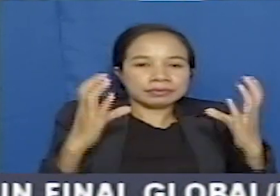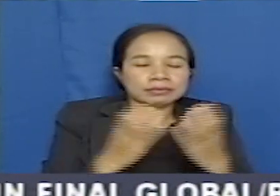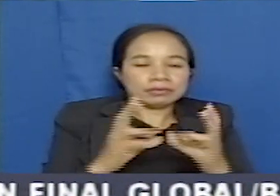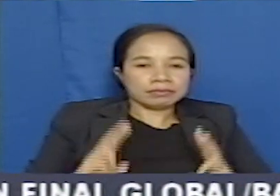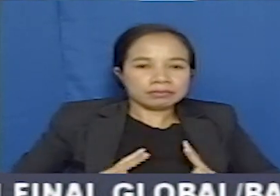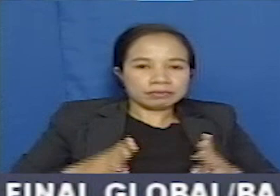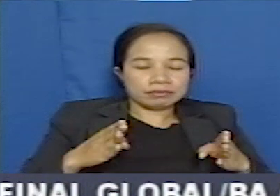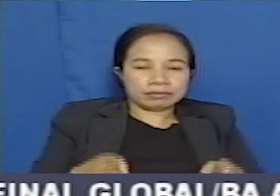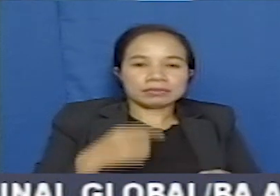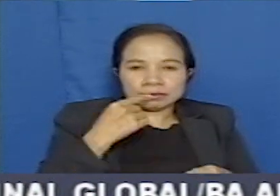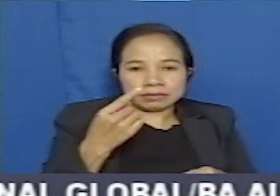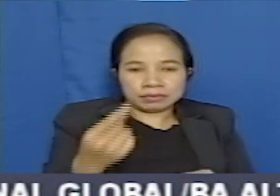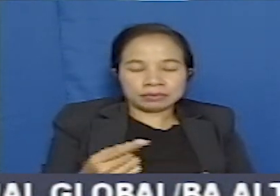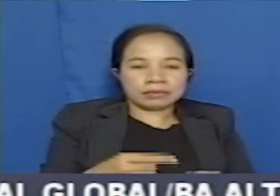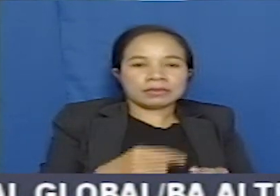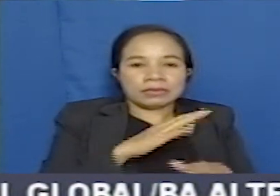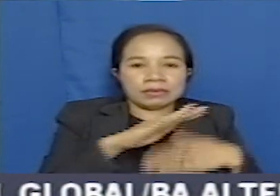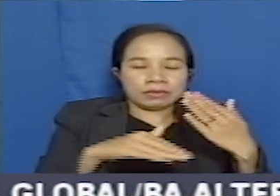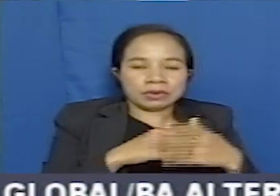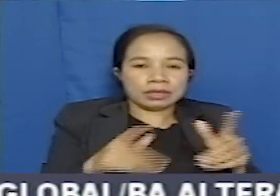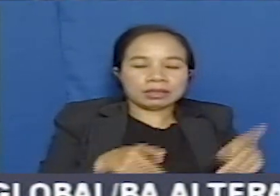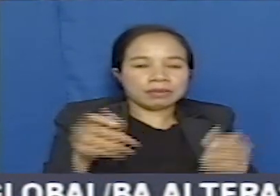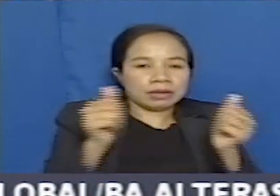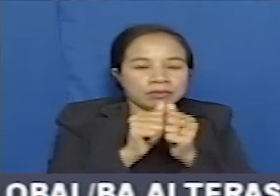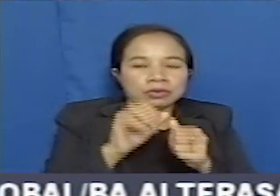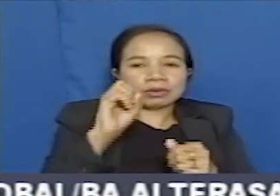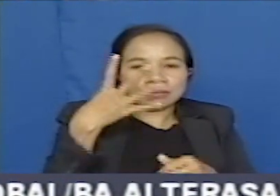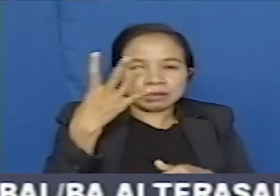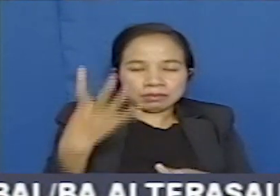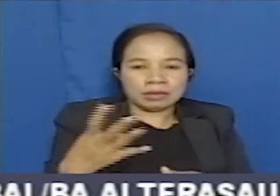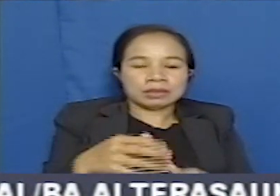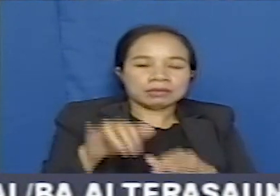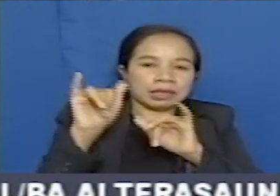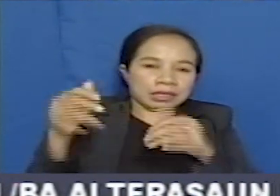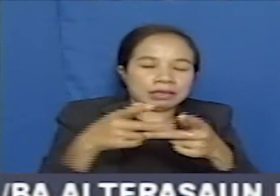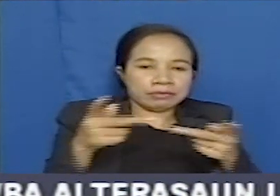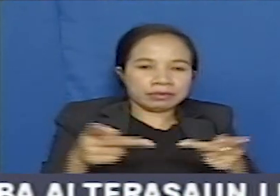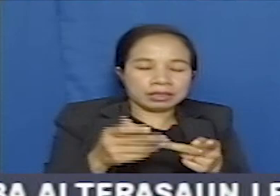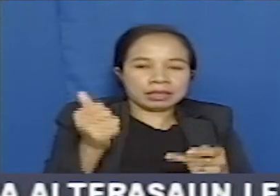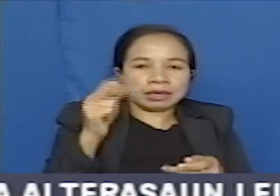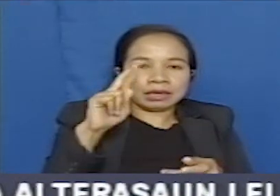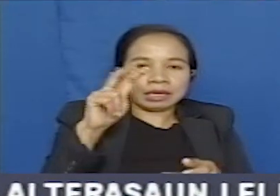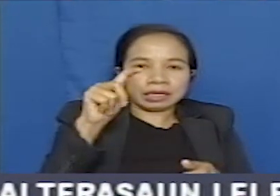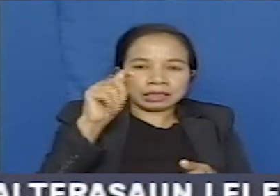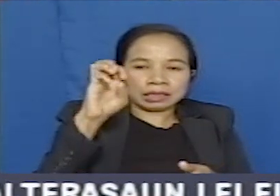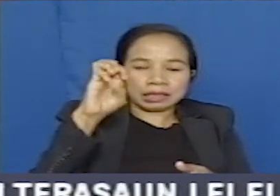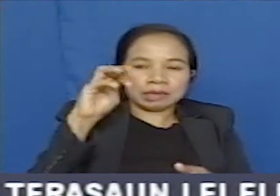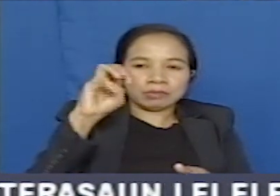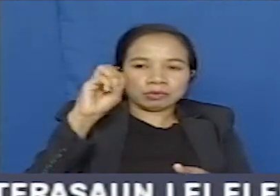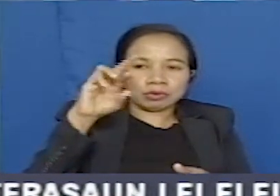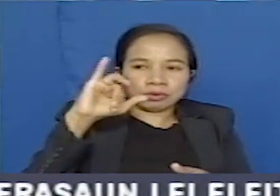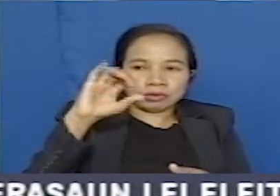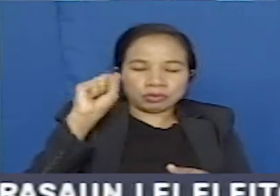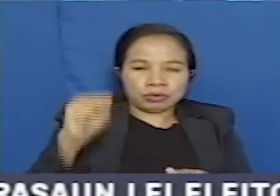Veteranos Riak Leman hatutang total okupante sa mutuk sa nulura singhat maka iha area Arte Moris may bes si dedaung hirak ne